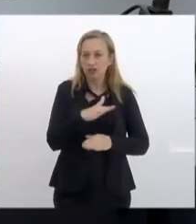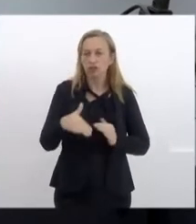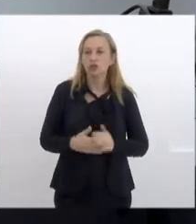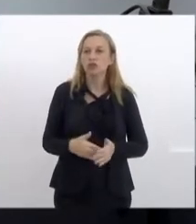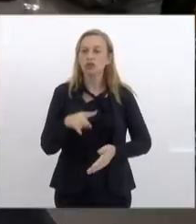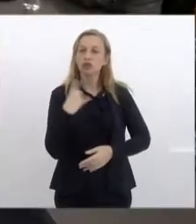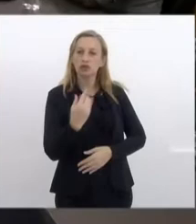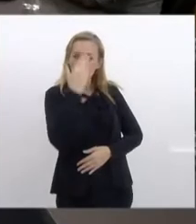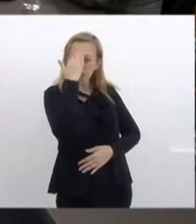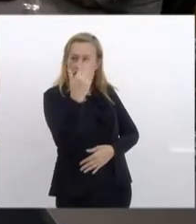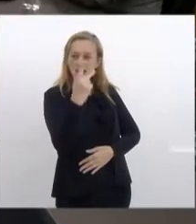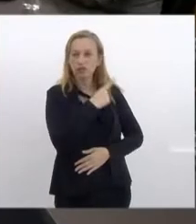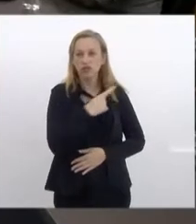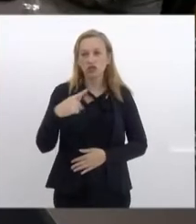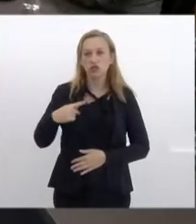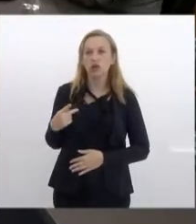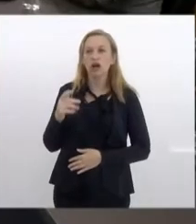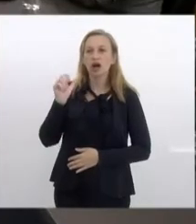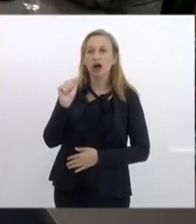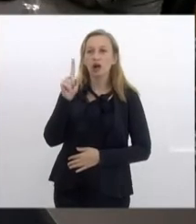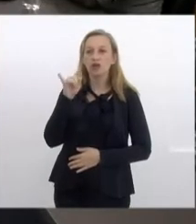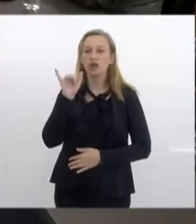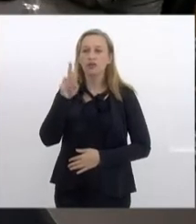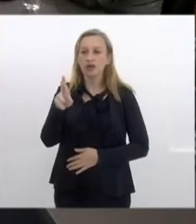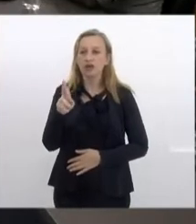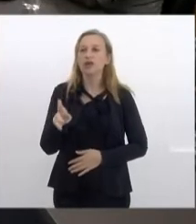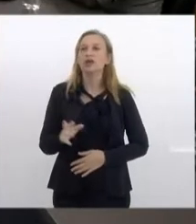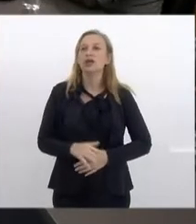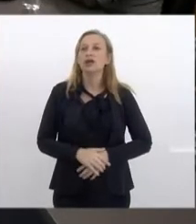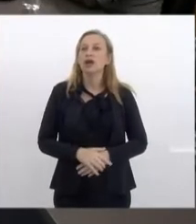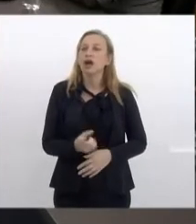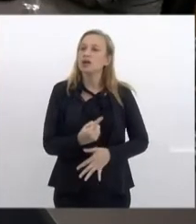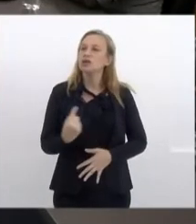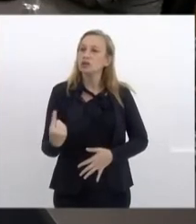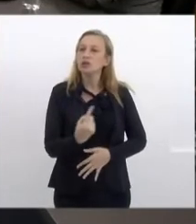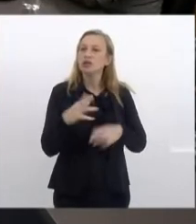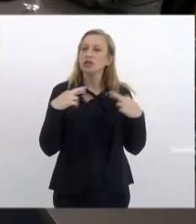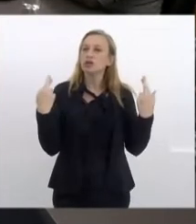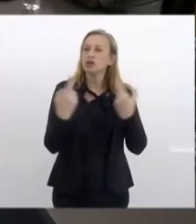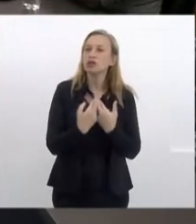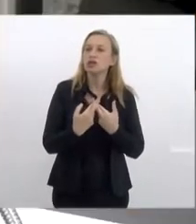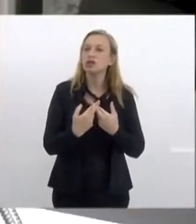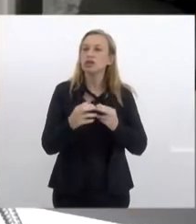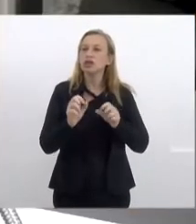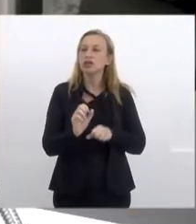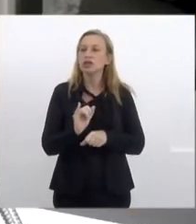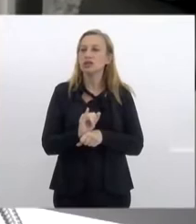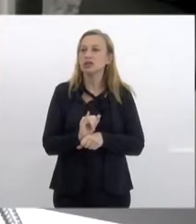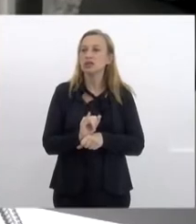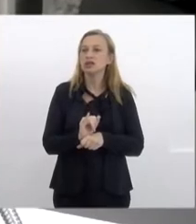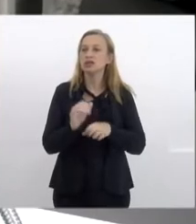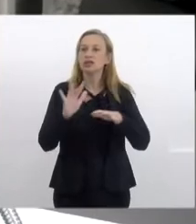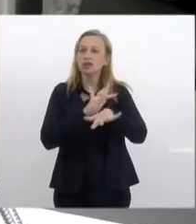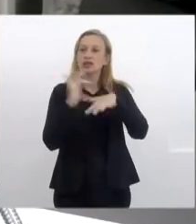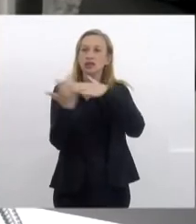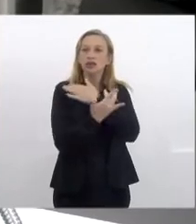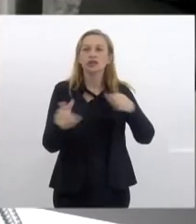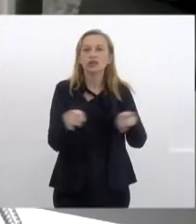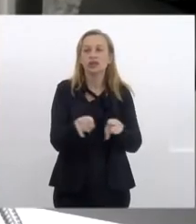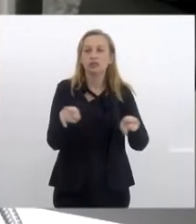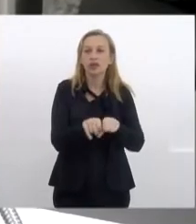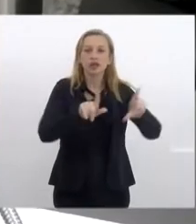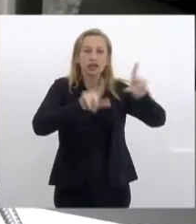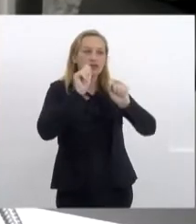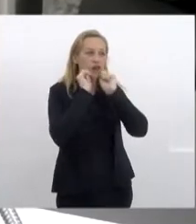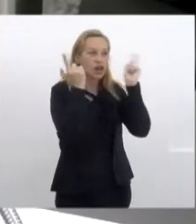que agradecemos, pastor Aldemir. Inclusive, a nossa reunião, ela está sendo transmitida nas nossas redes sociais, como também na TV